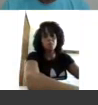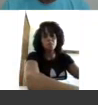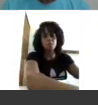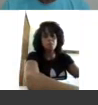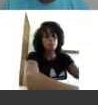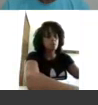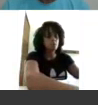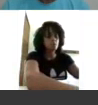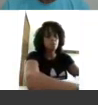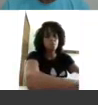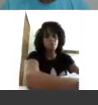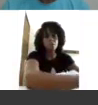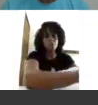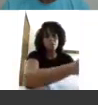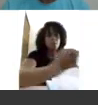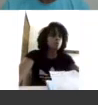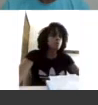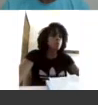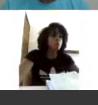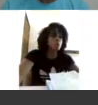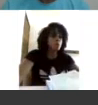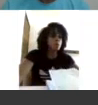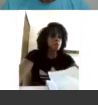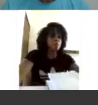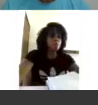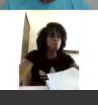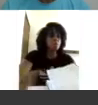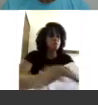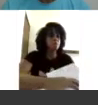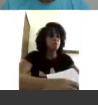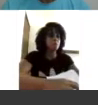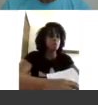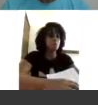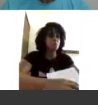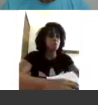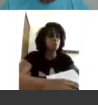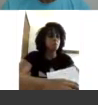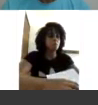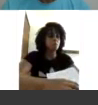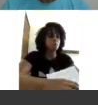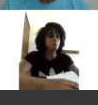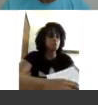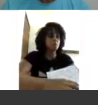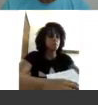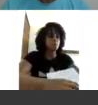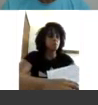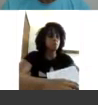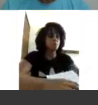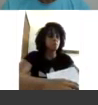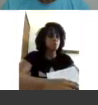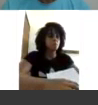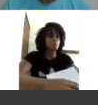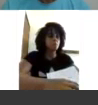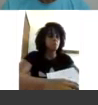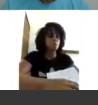nós estamos, nesse momento, né, fazendo. Continuamos com as reuniões de planejamento virtuais, mas agora